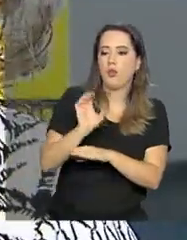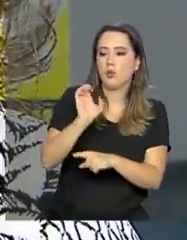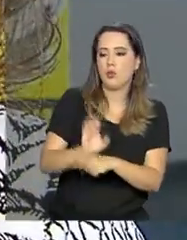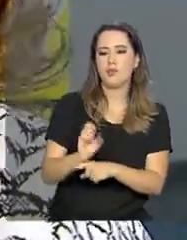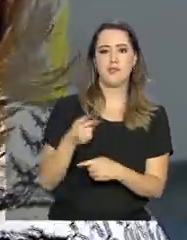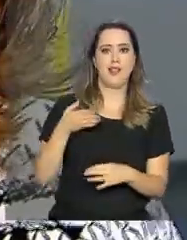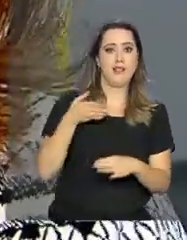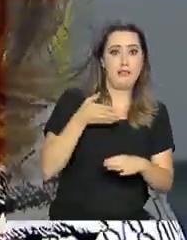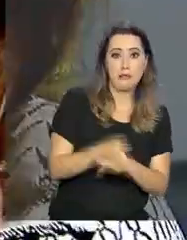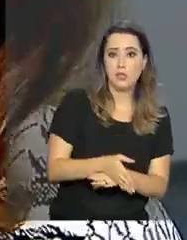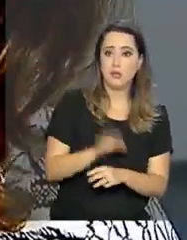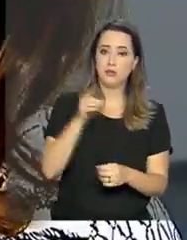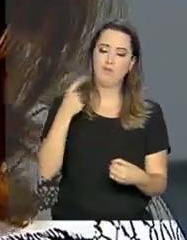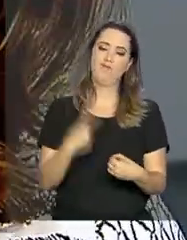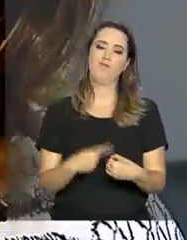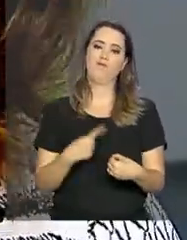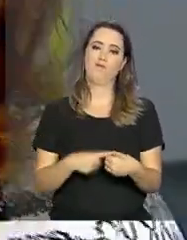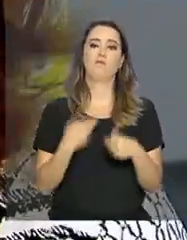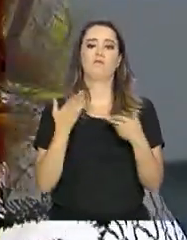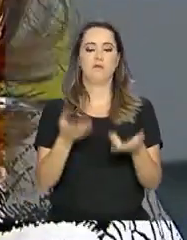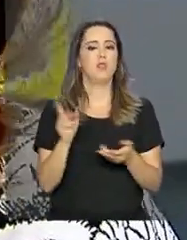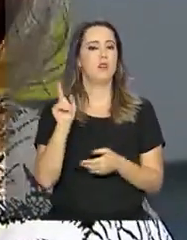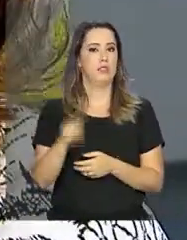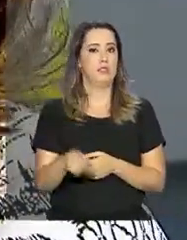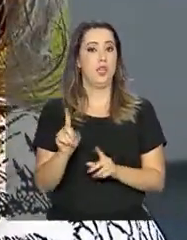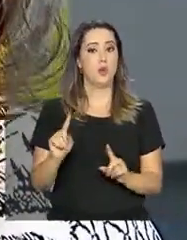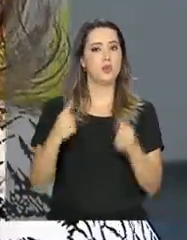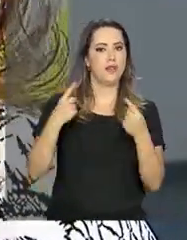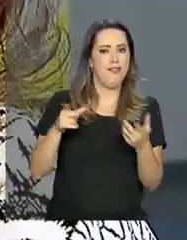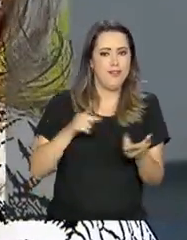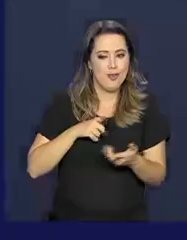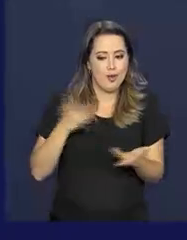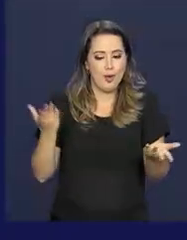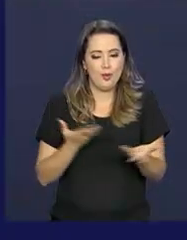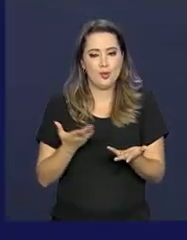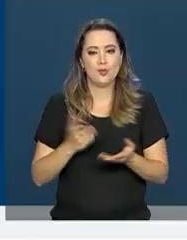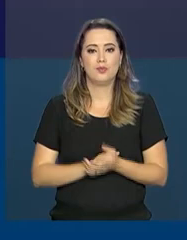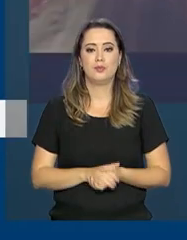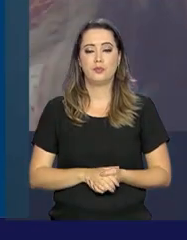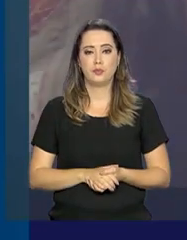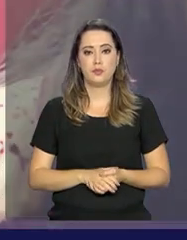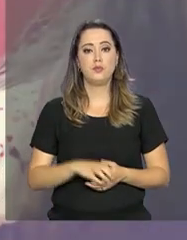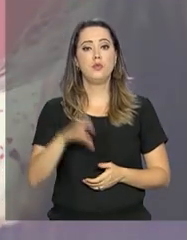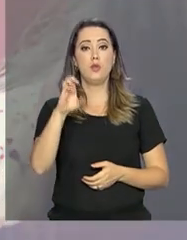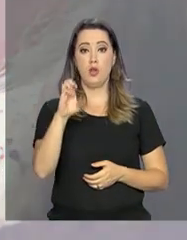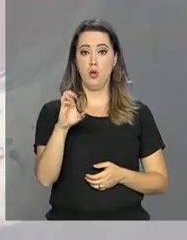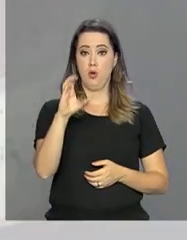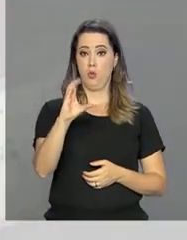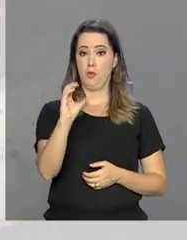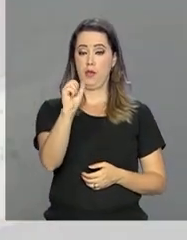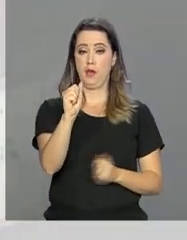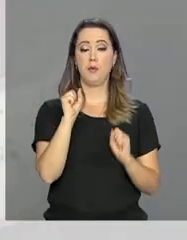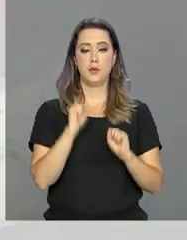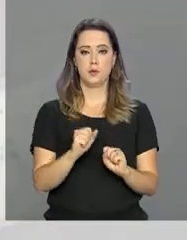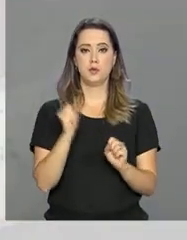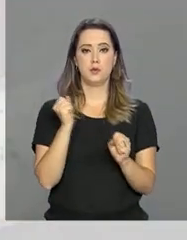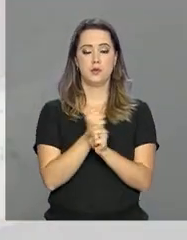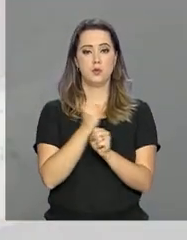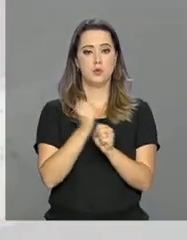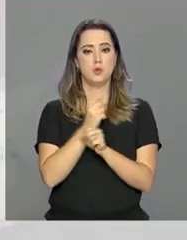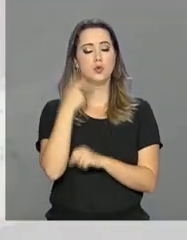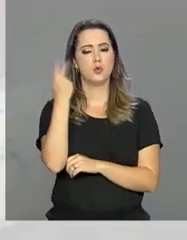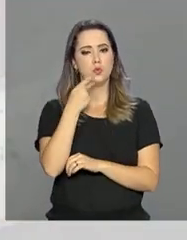prefeituras e esse na verdade é o grande desafio que se tenha está todo o eca possibilitou a construção de políticas públicas